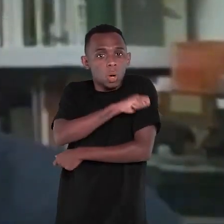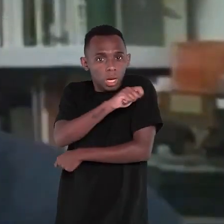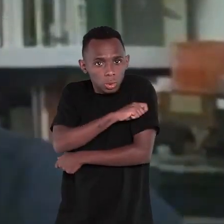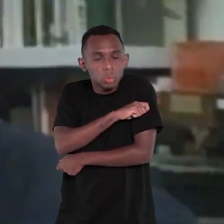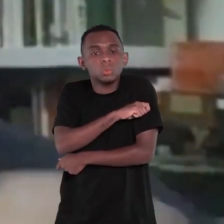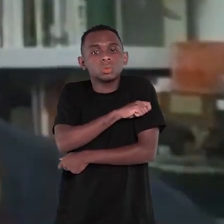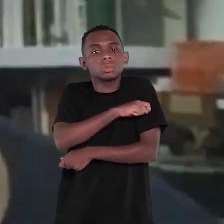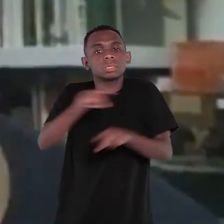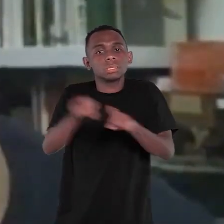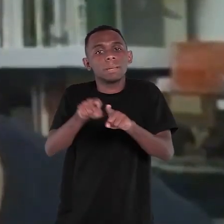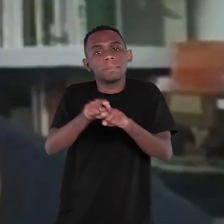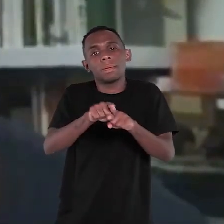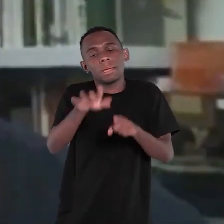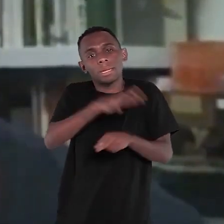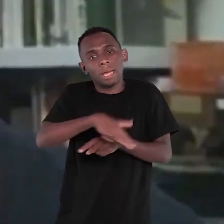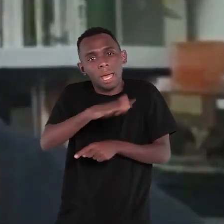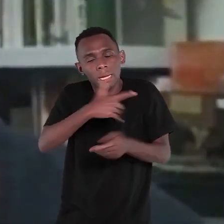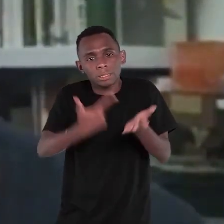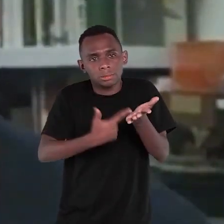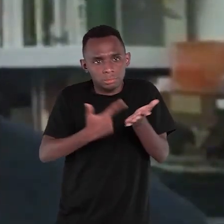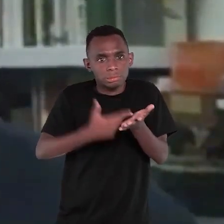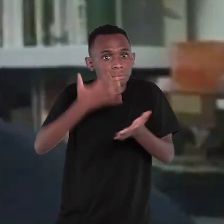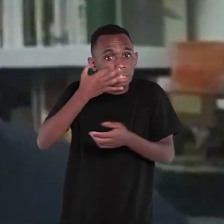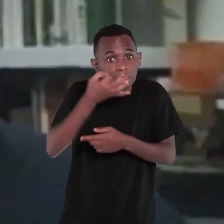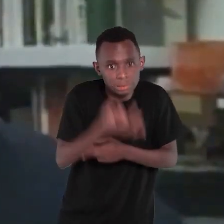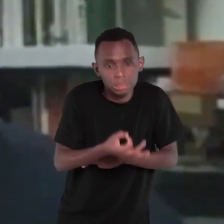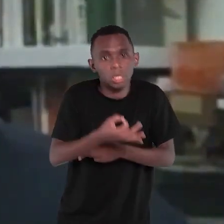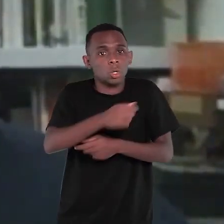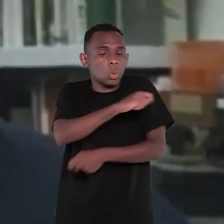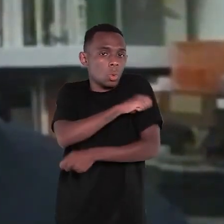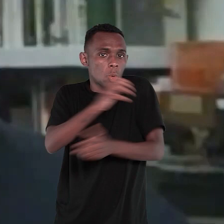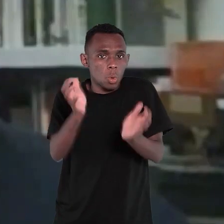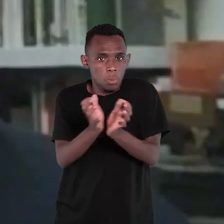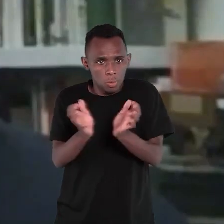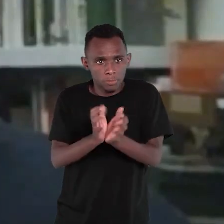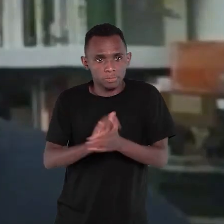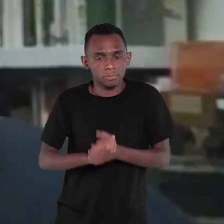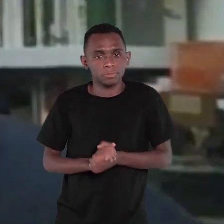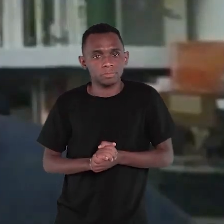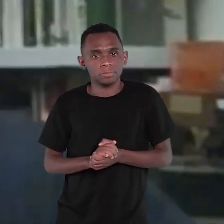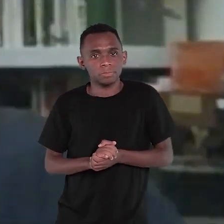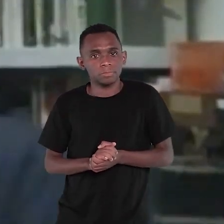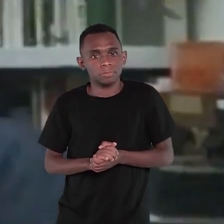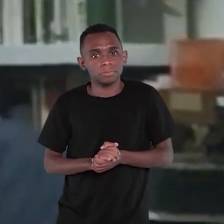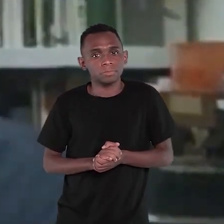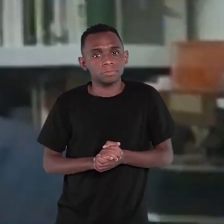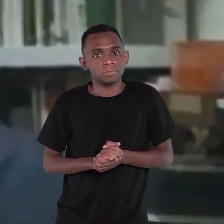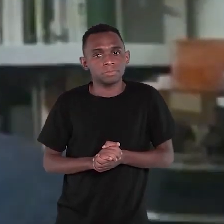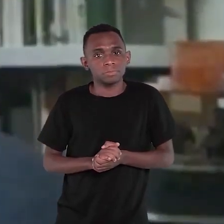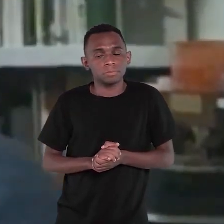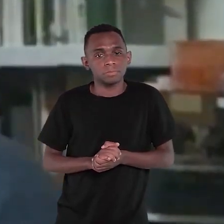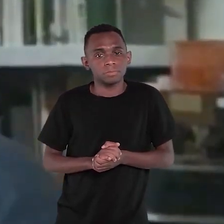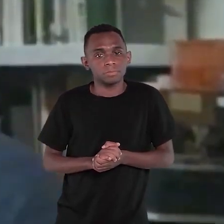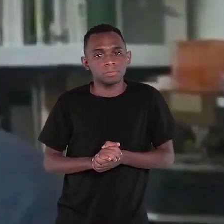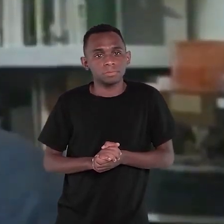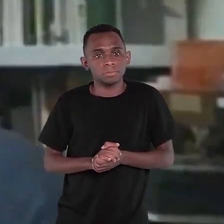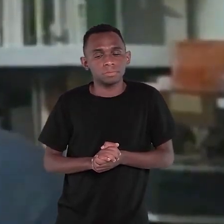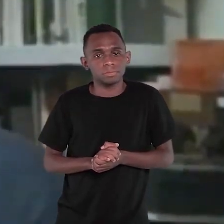pelos alunos e pela literatura, né? Tem que se interessar pelos alunos também, né? Este cara vai